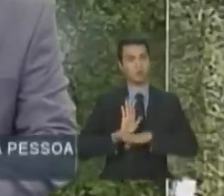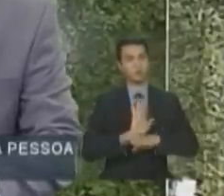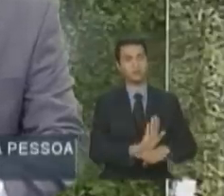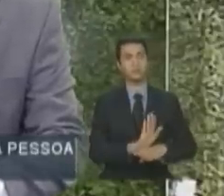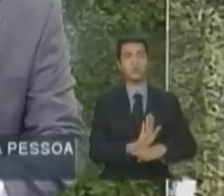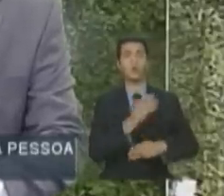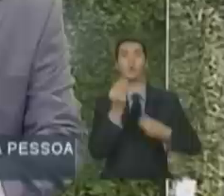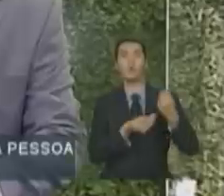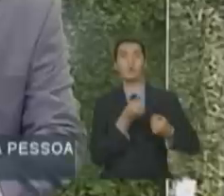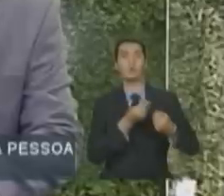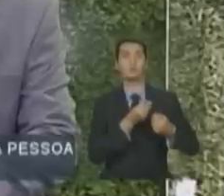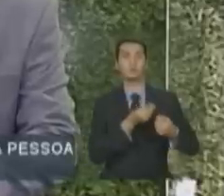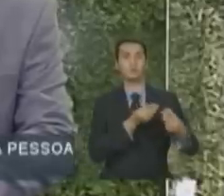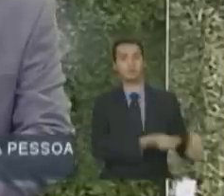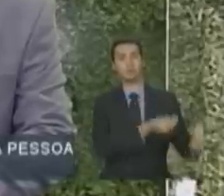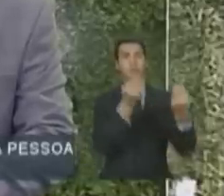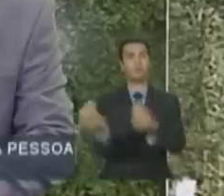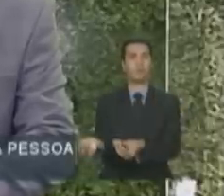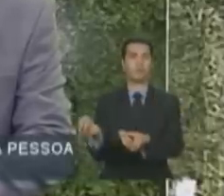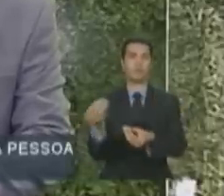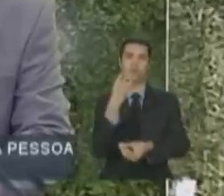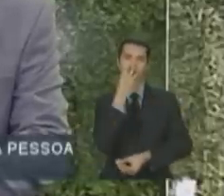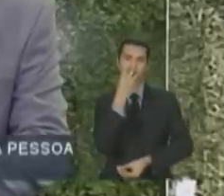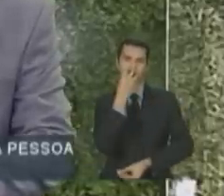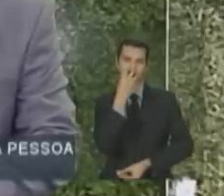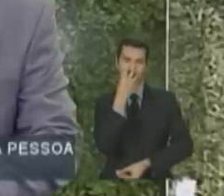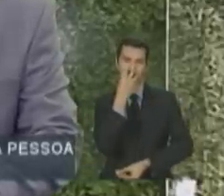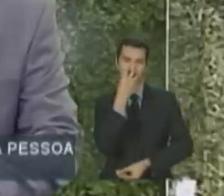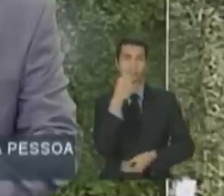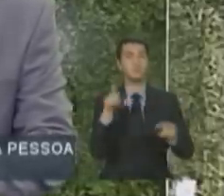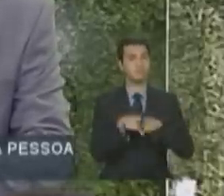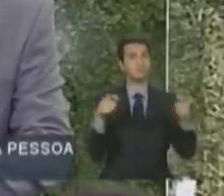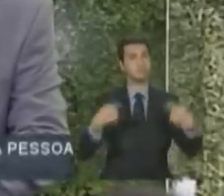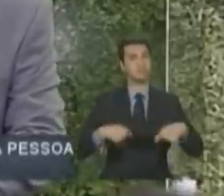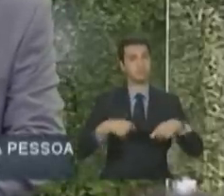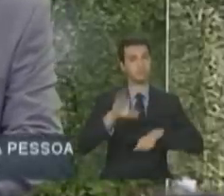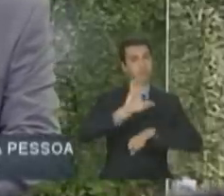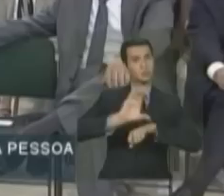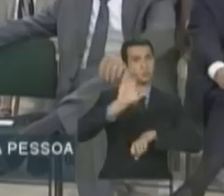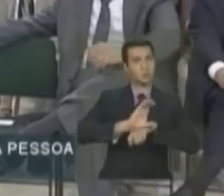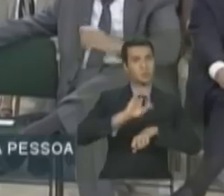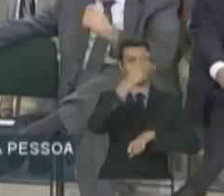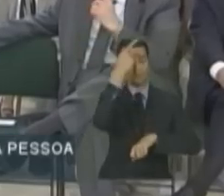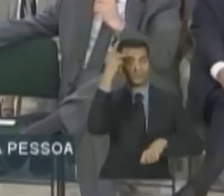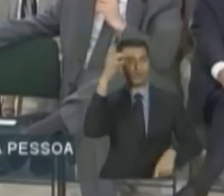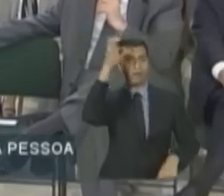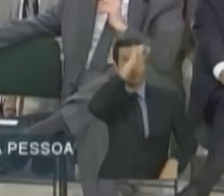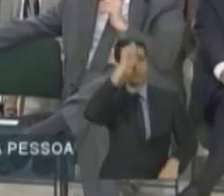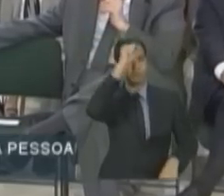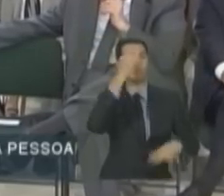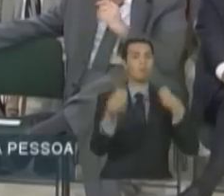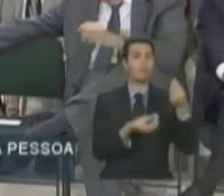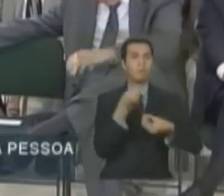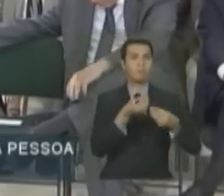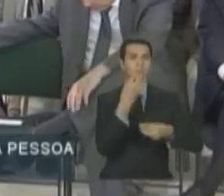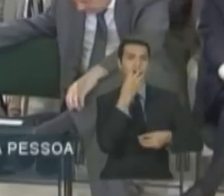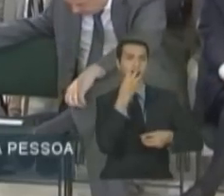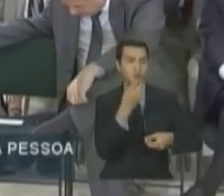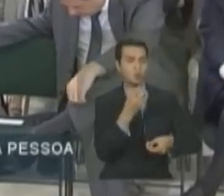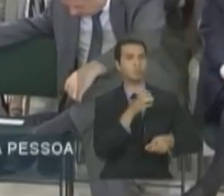com cursos de formação para treinadores e adestradores de cães-guia. E até